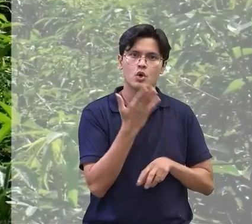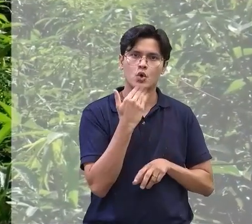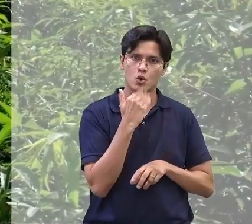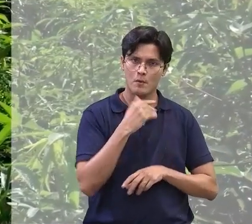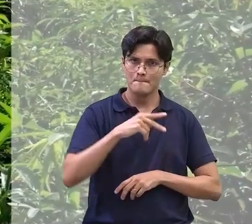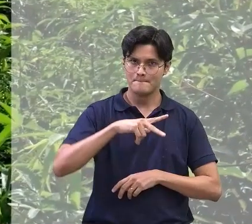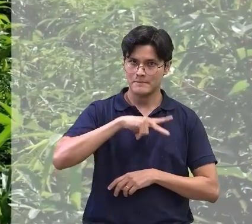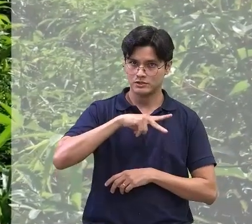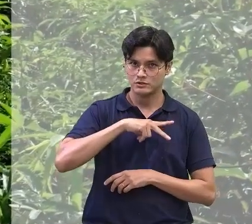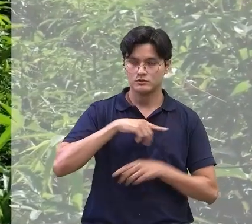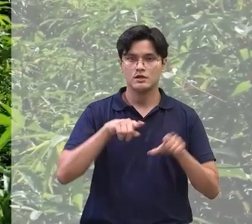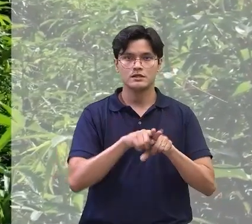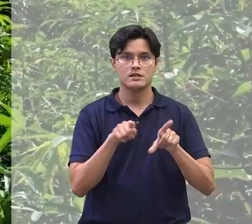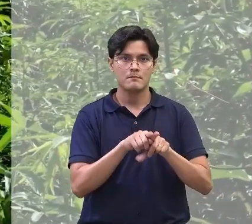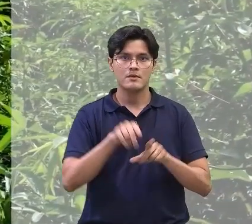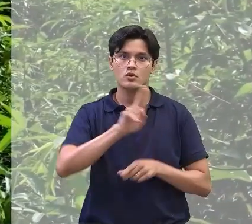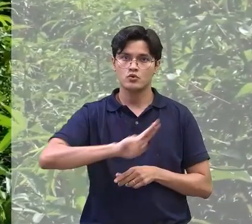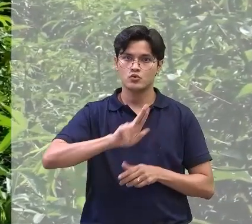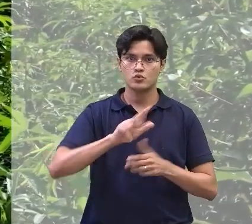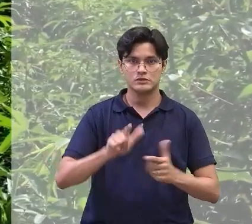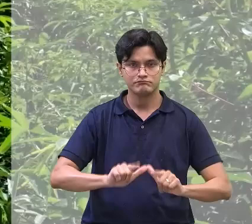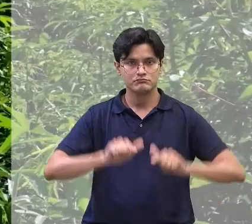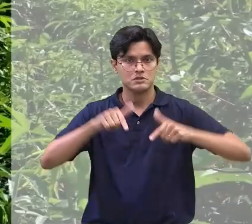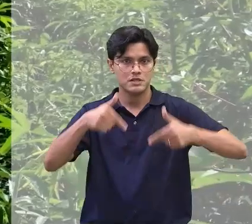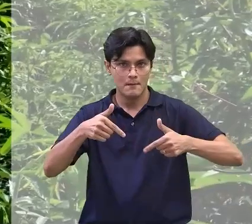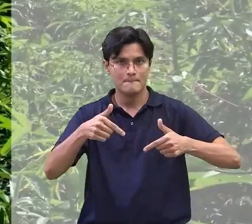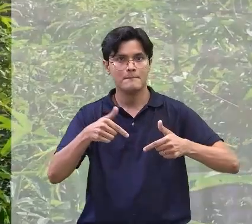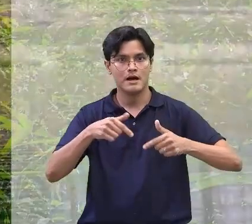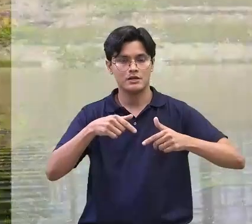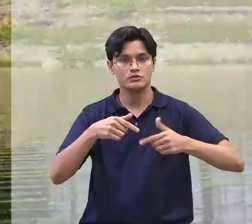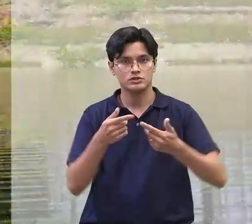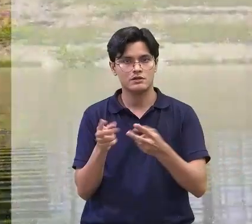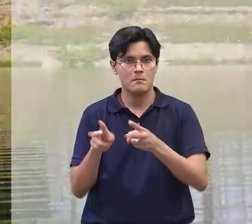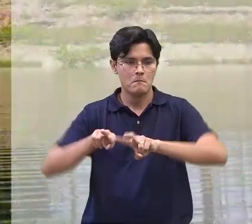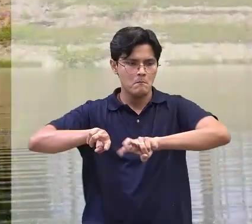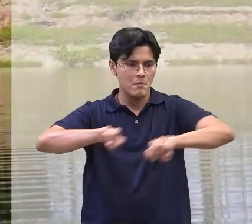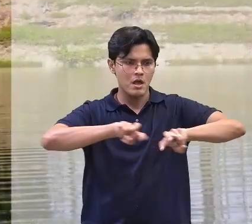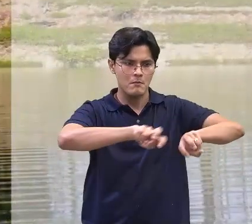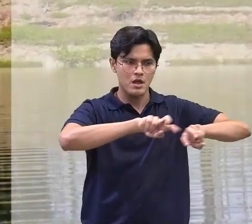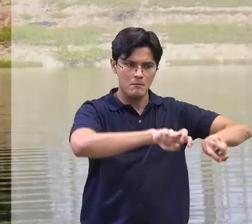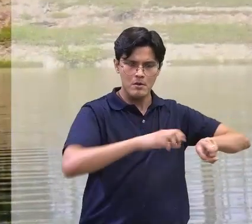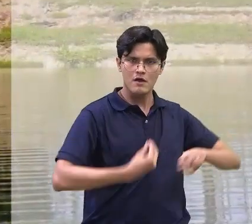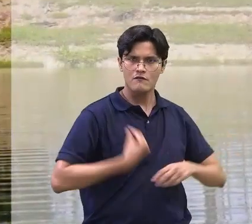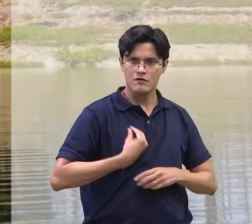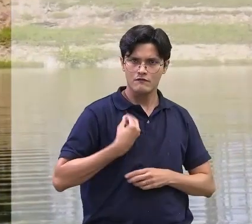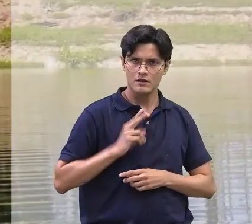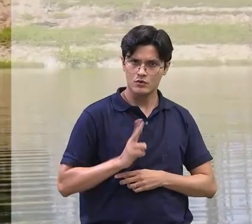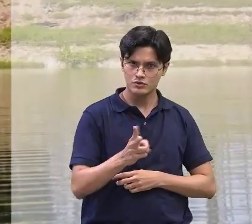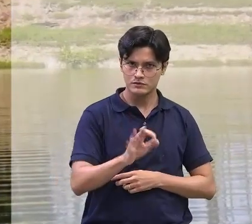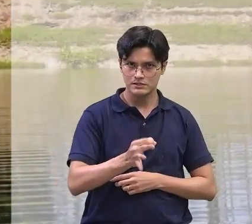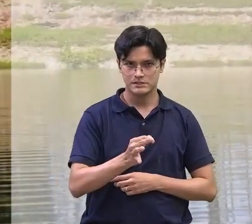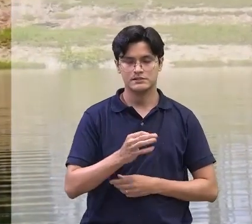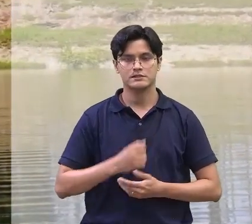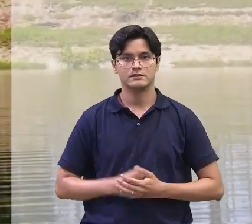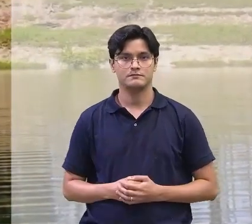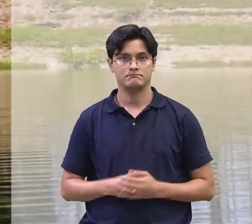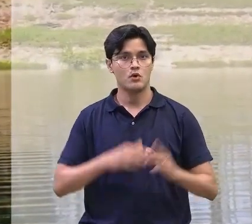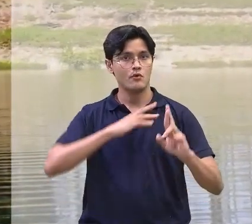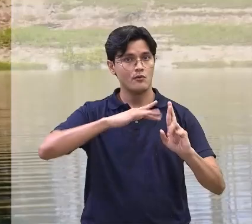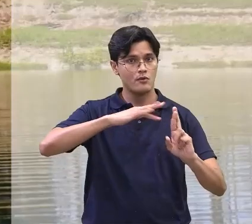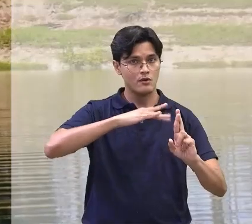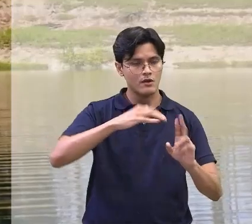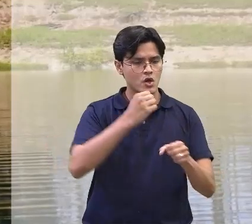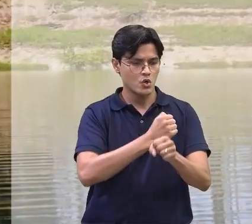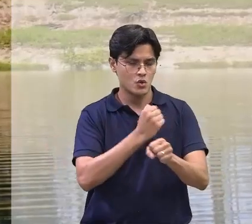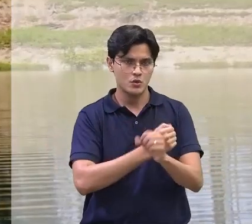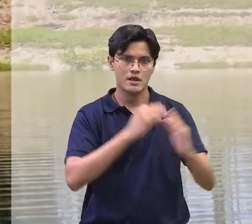praticam atividades extrativistas de subsistência. Os ribeirinhos construíram suas moradias